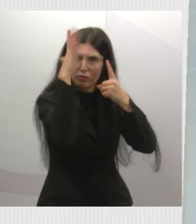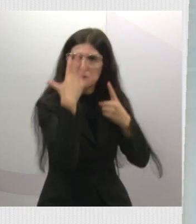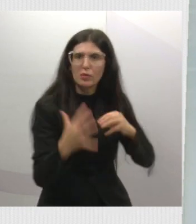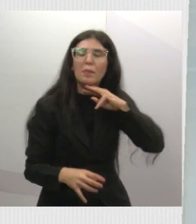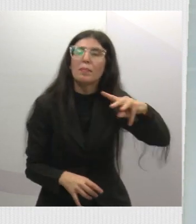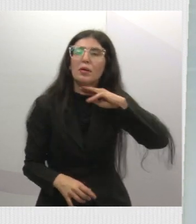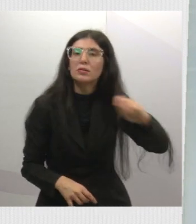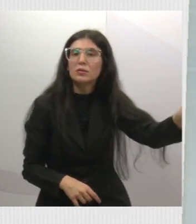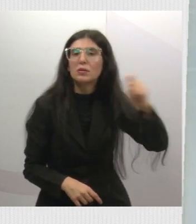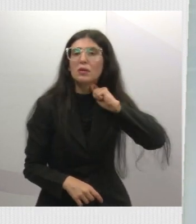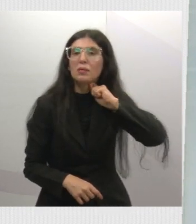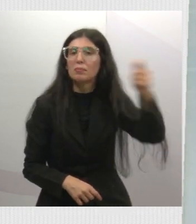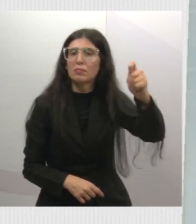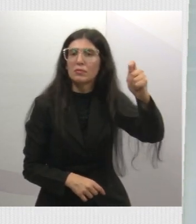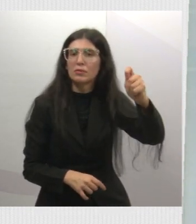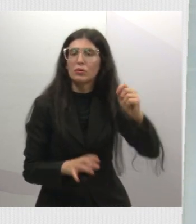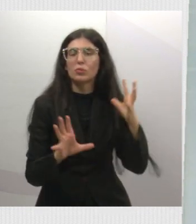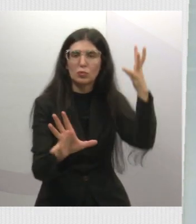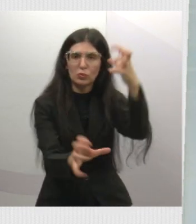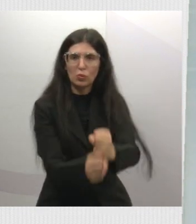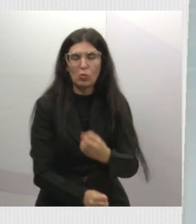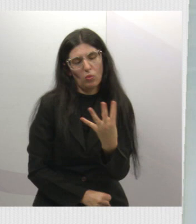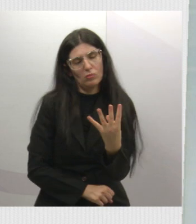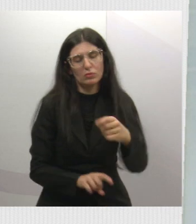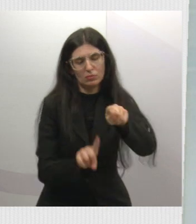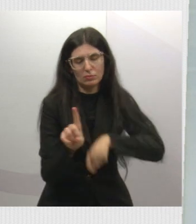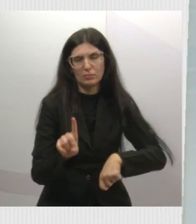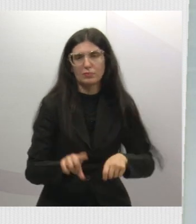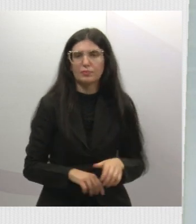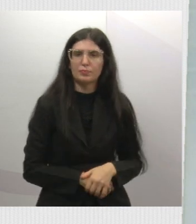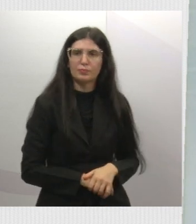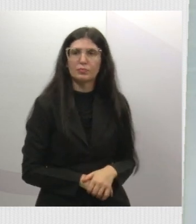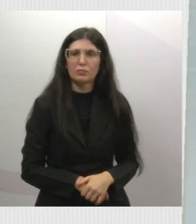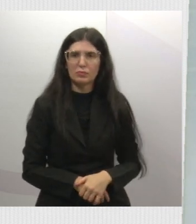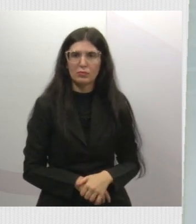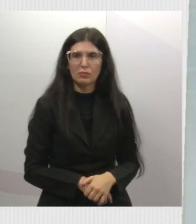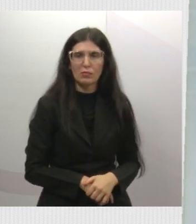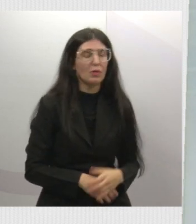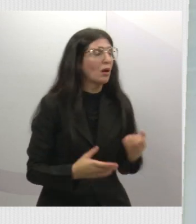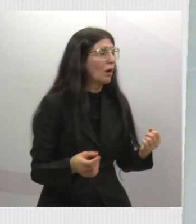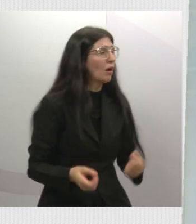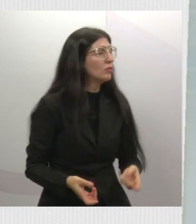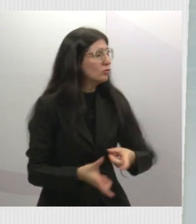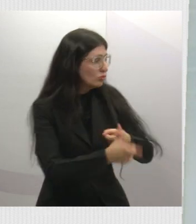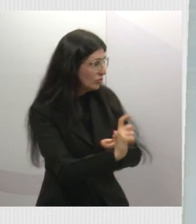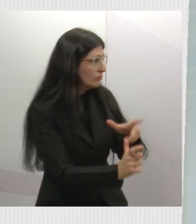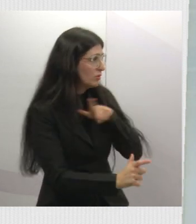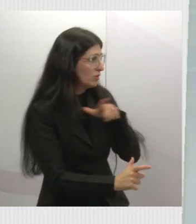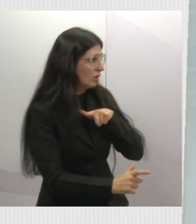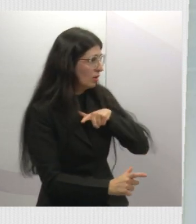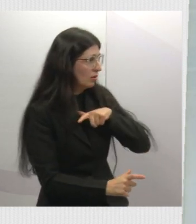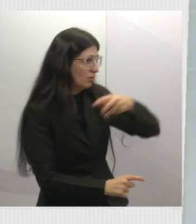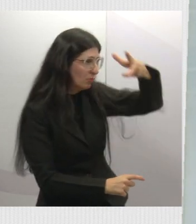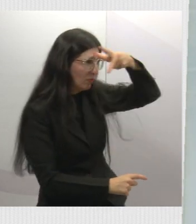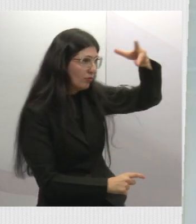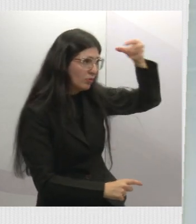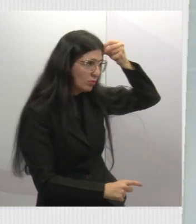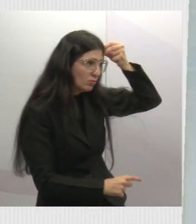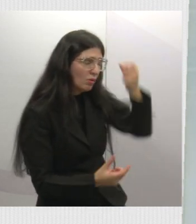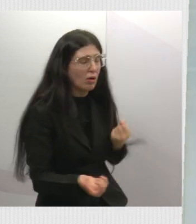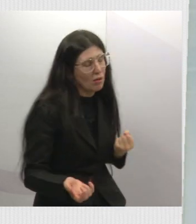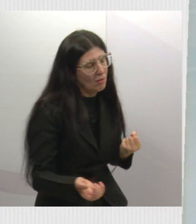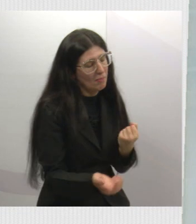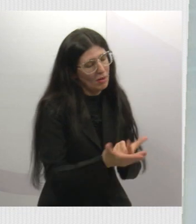Quando fala amortização da dívida, seria amortizar a dívida que o município paga mensalmente, que vai diminuir naquele pacote que nós vimos nos